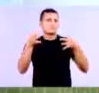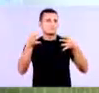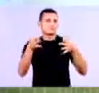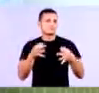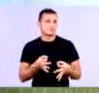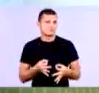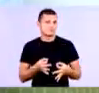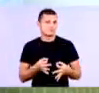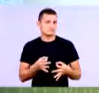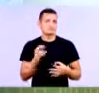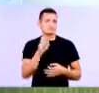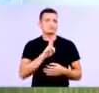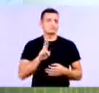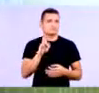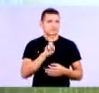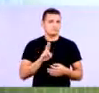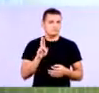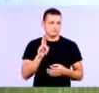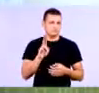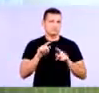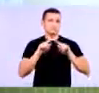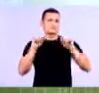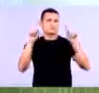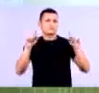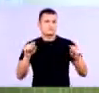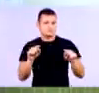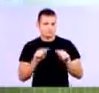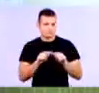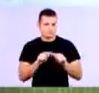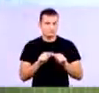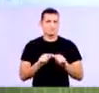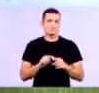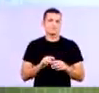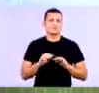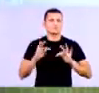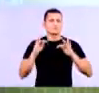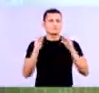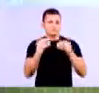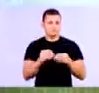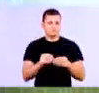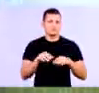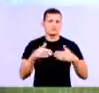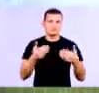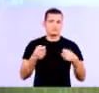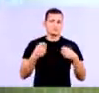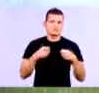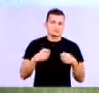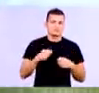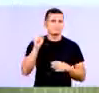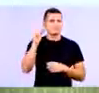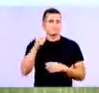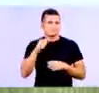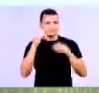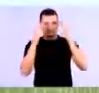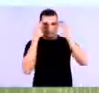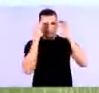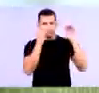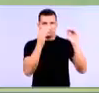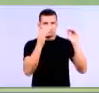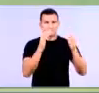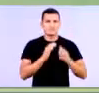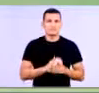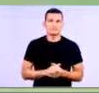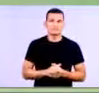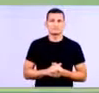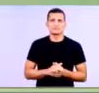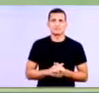corretamente utilizada pelos funcionários, né? Por todos. Então, ela deve sim ser obedecida. Certo, professor?